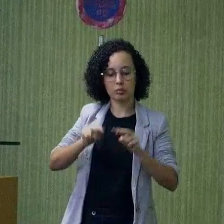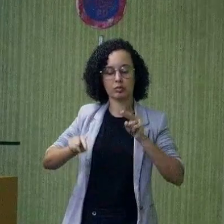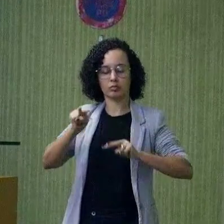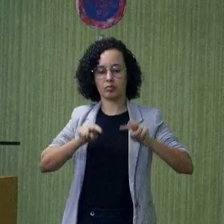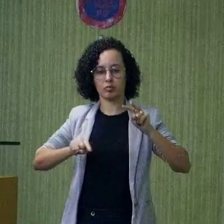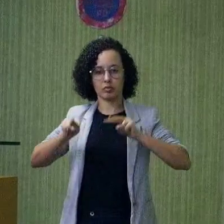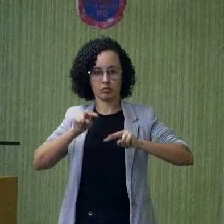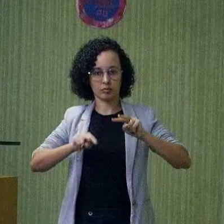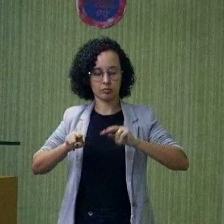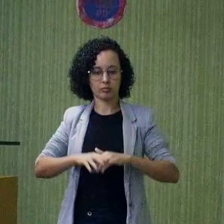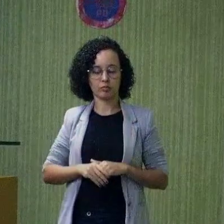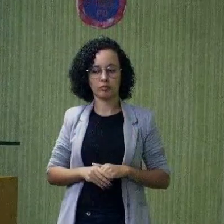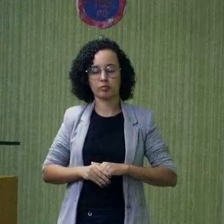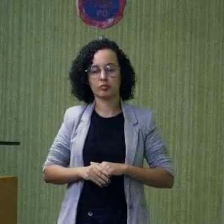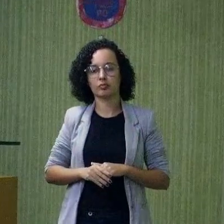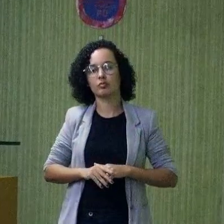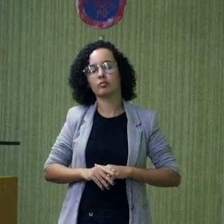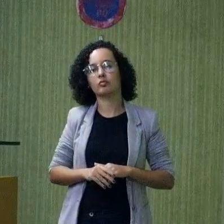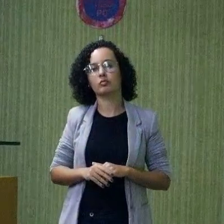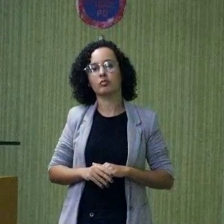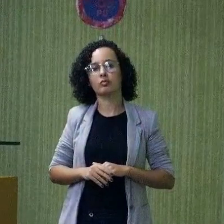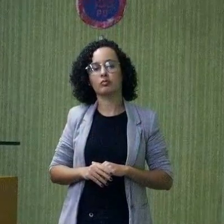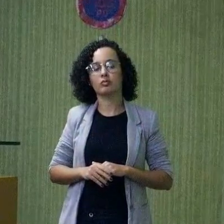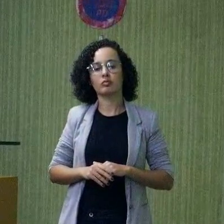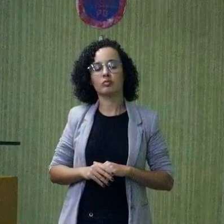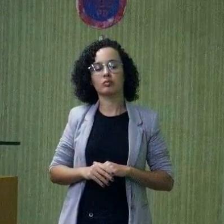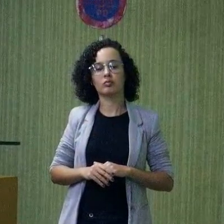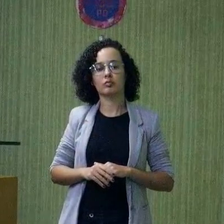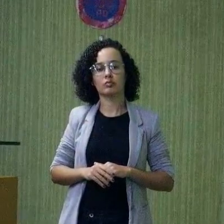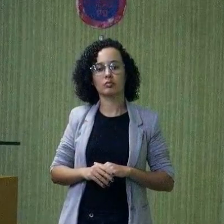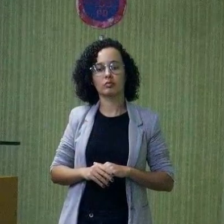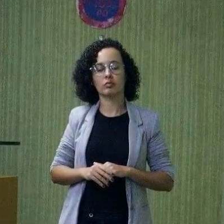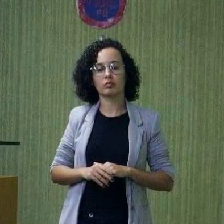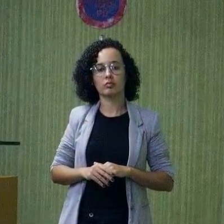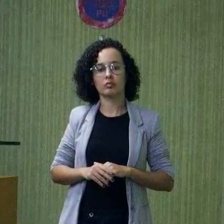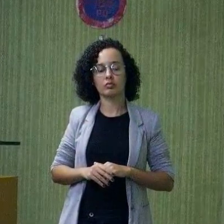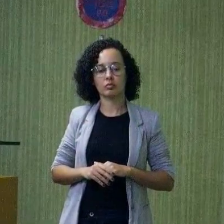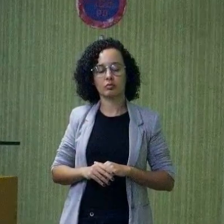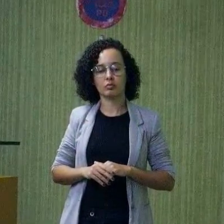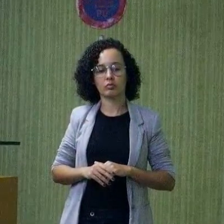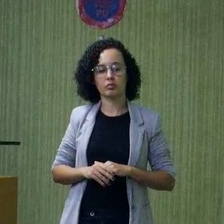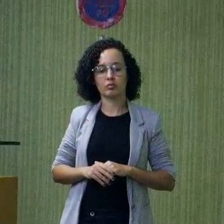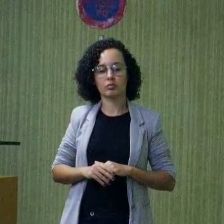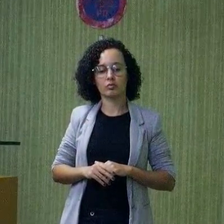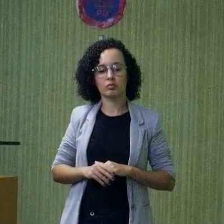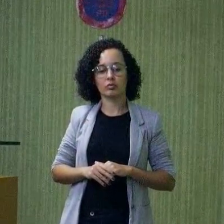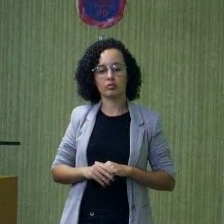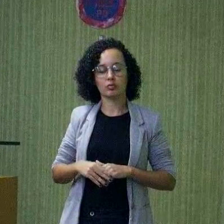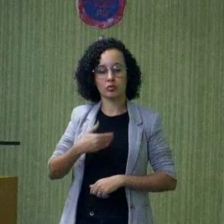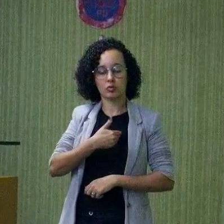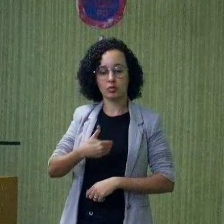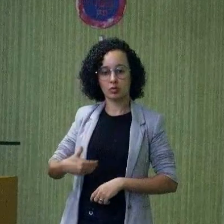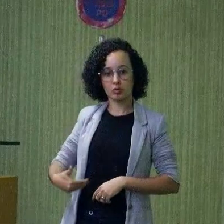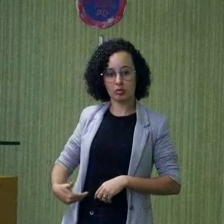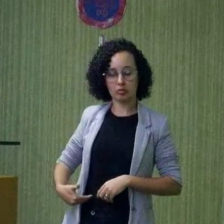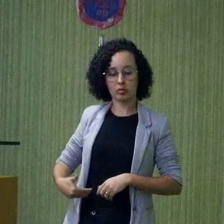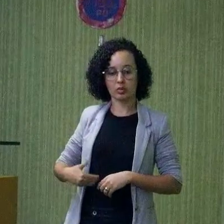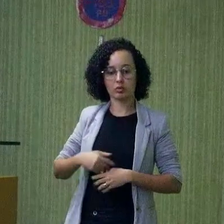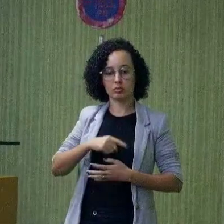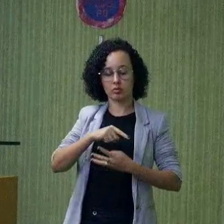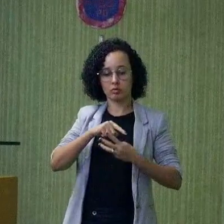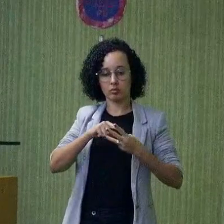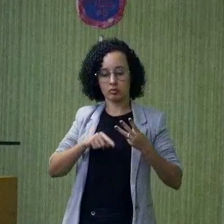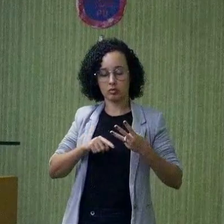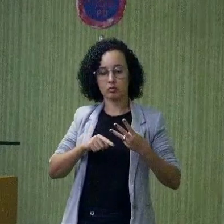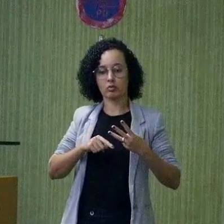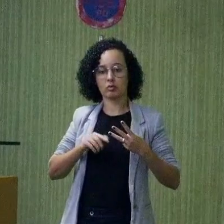Eh e no sentido de orientar a ação né dos governos nas três esferas